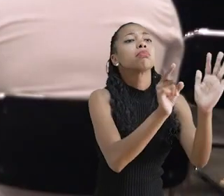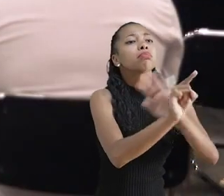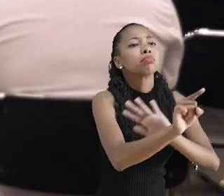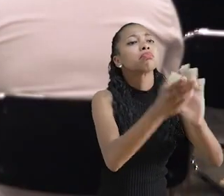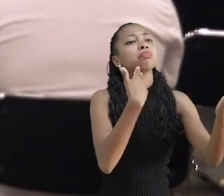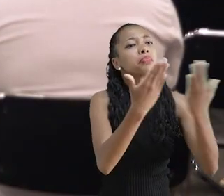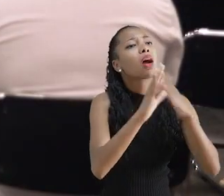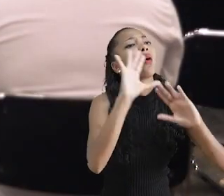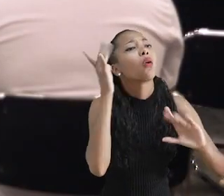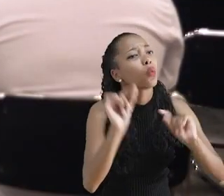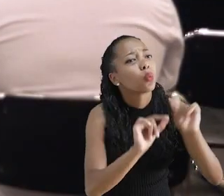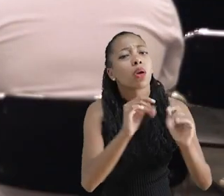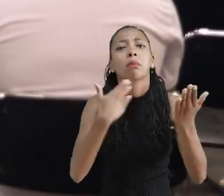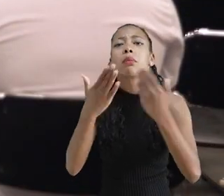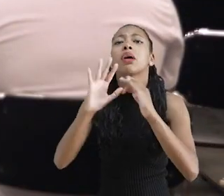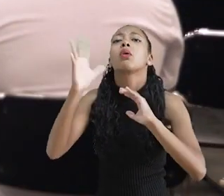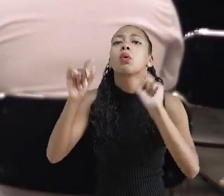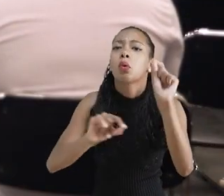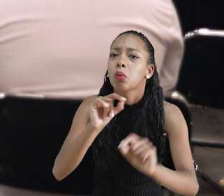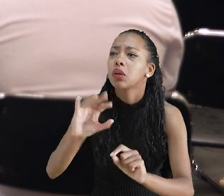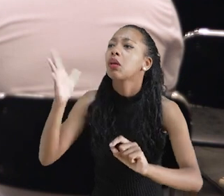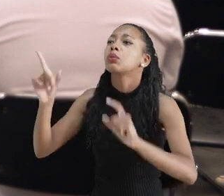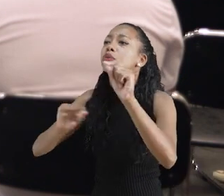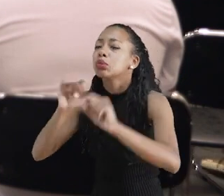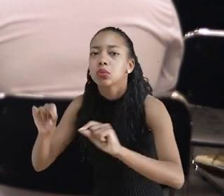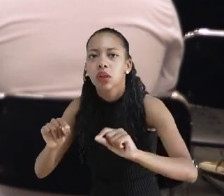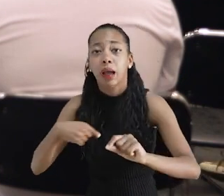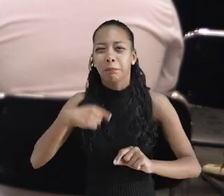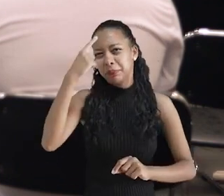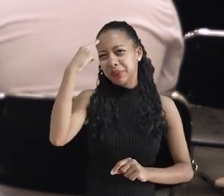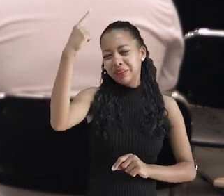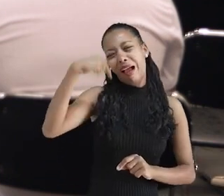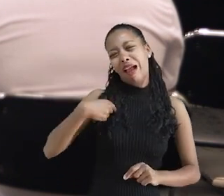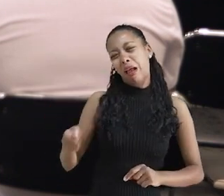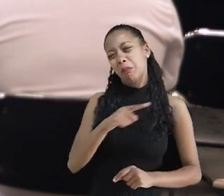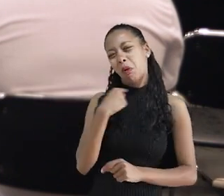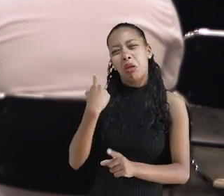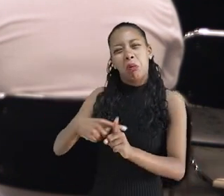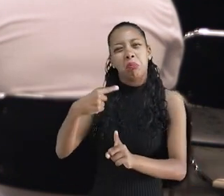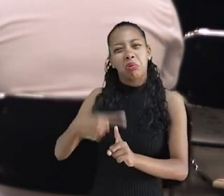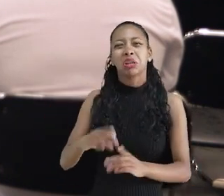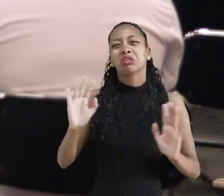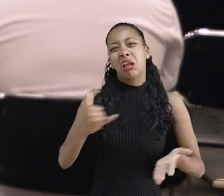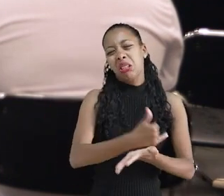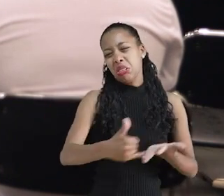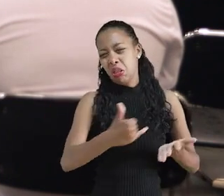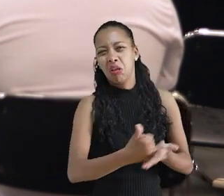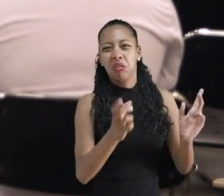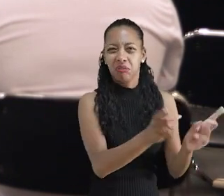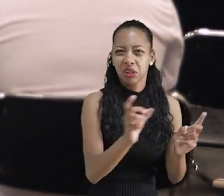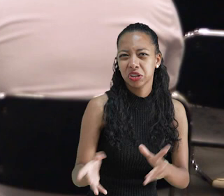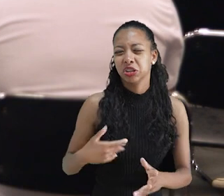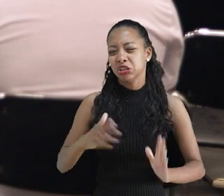e a gente teve o trabalho né de mostrar quem eram as pessoas e por incrível que pareça n para muitos L Nenhuma tinha passado